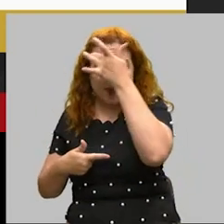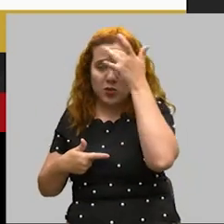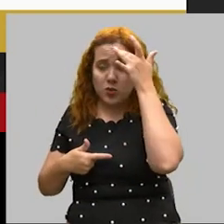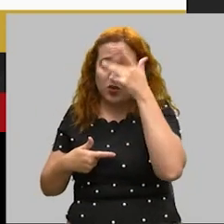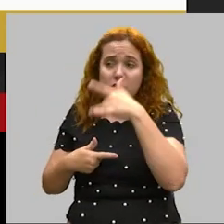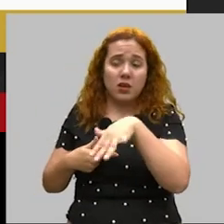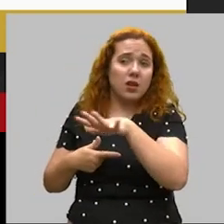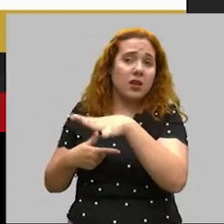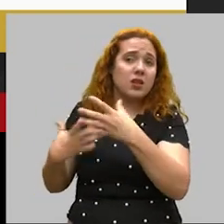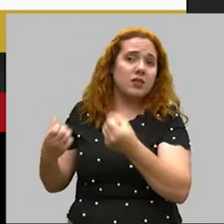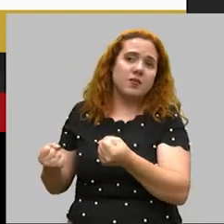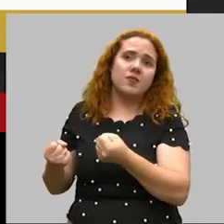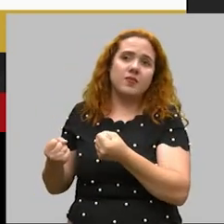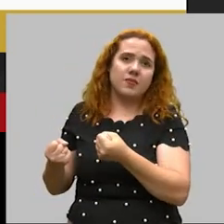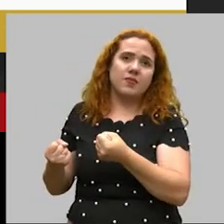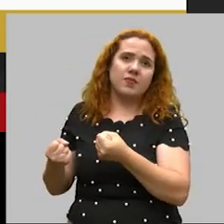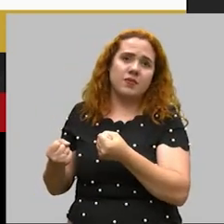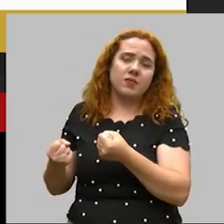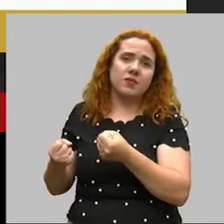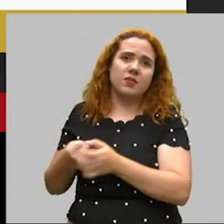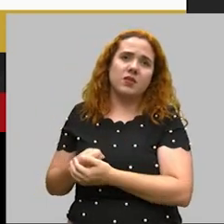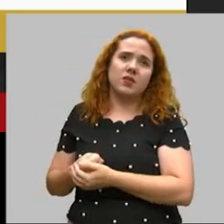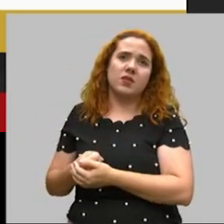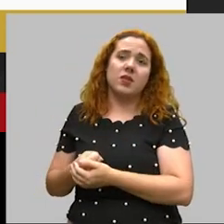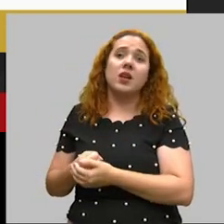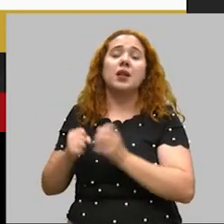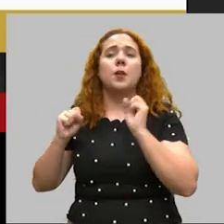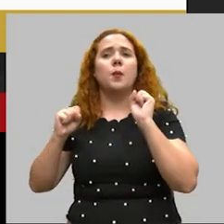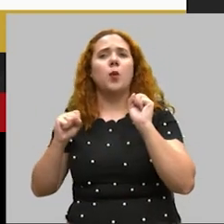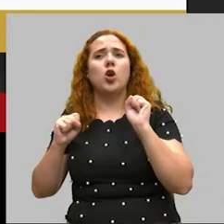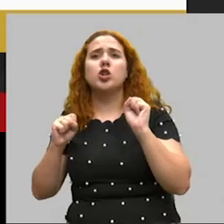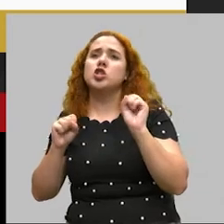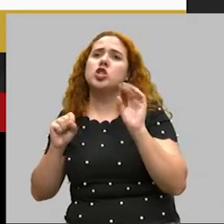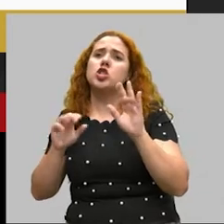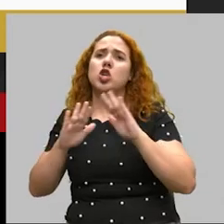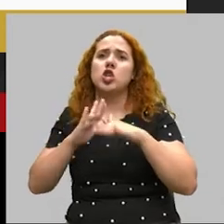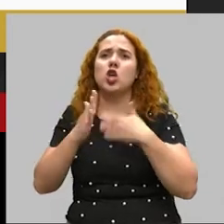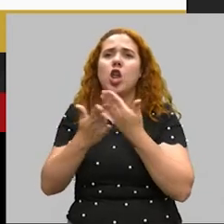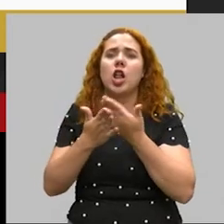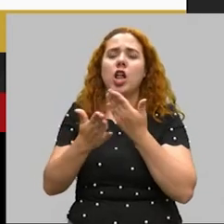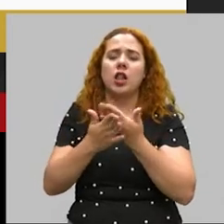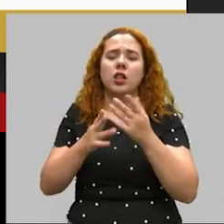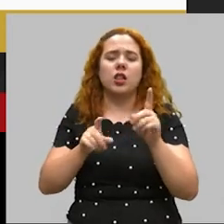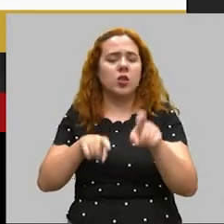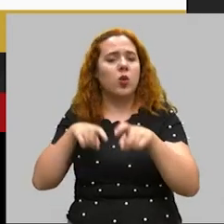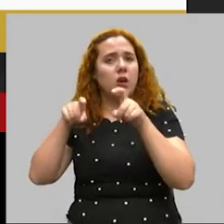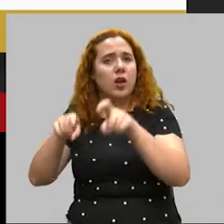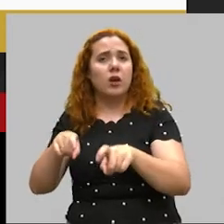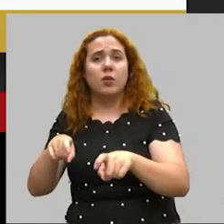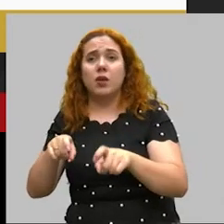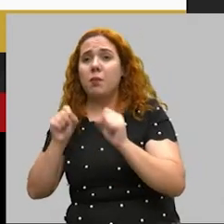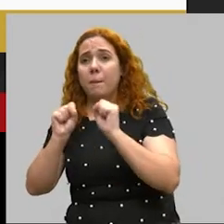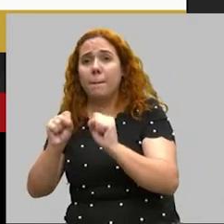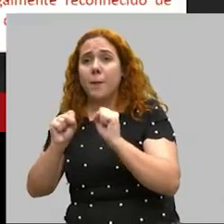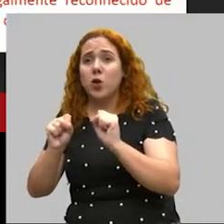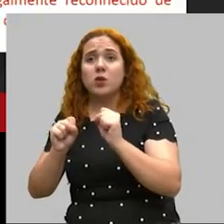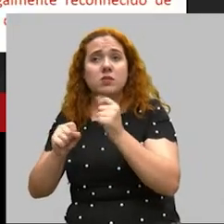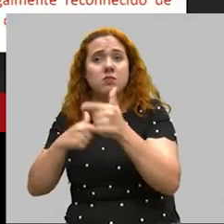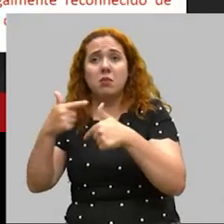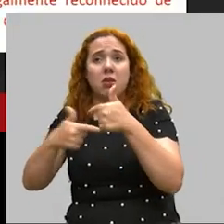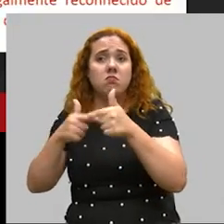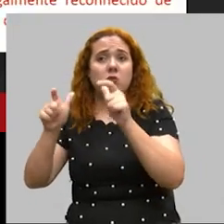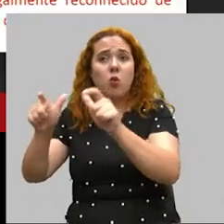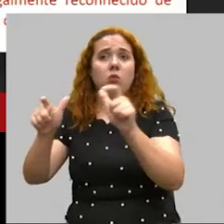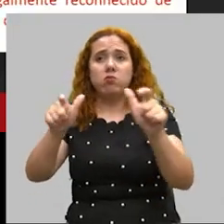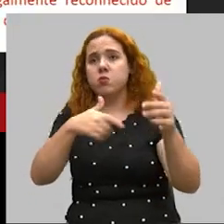profissional Pode só para reforçando ele pode estar não só no campo nas escolas do Campo né eles podem estar em qualquer lugar e